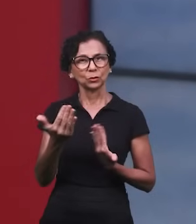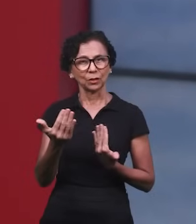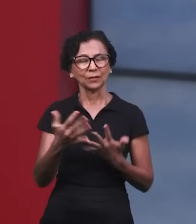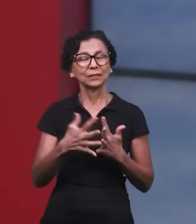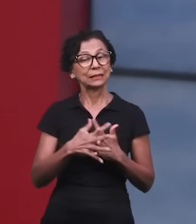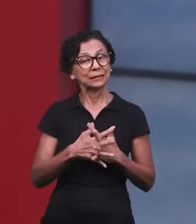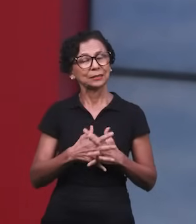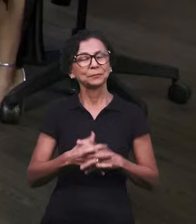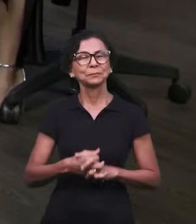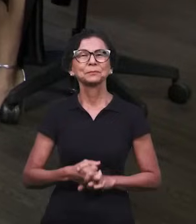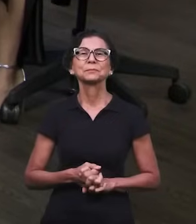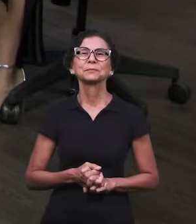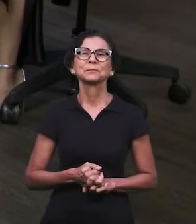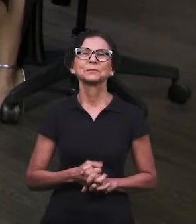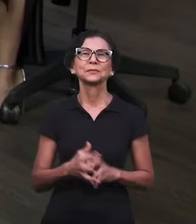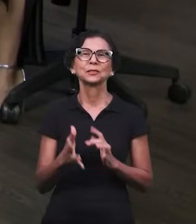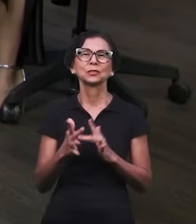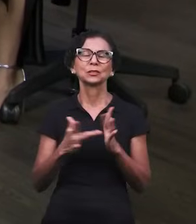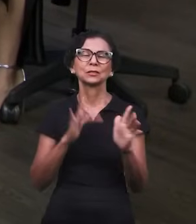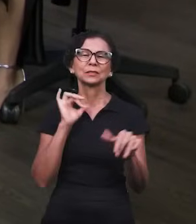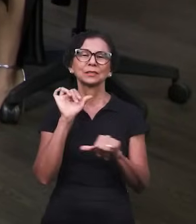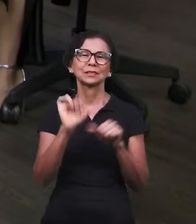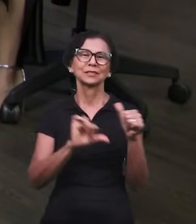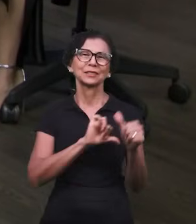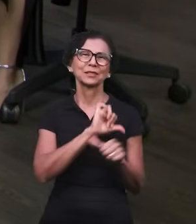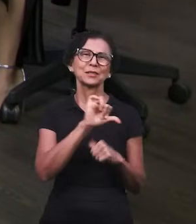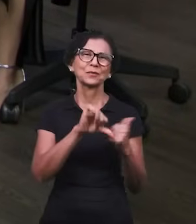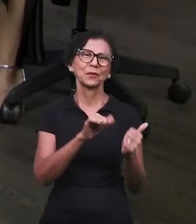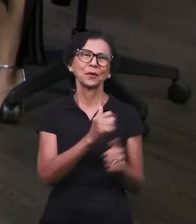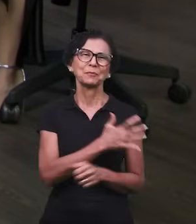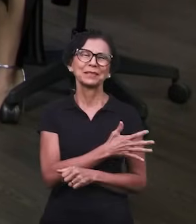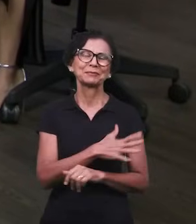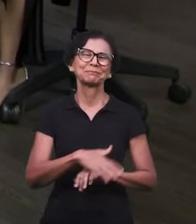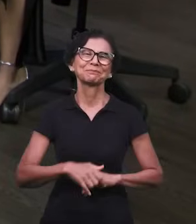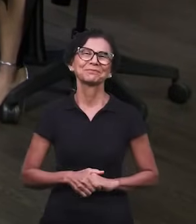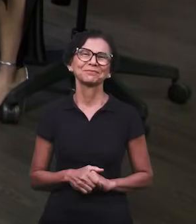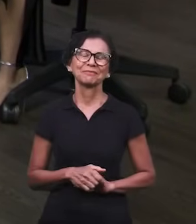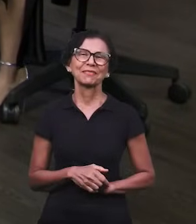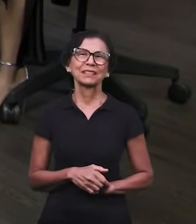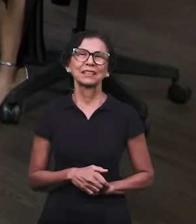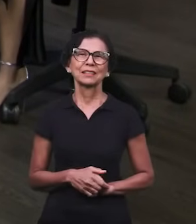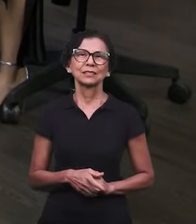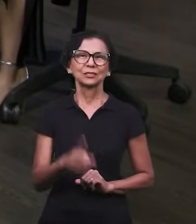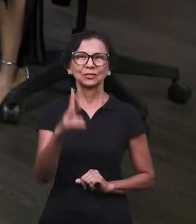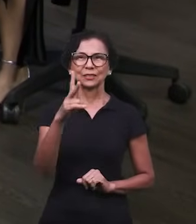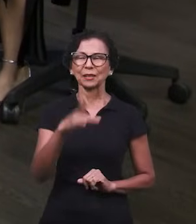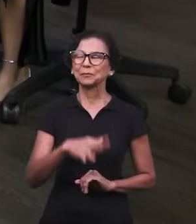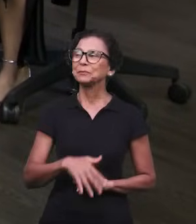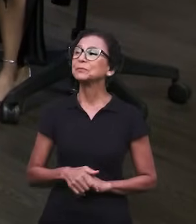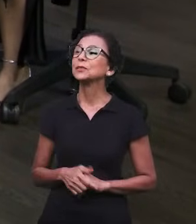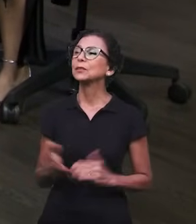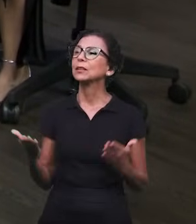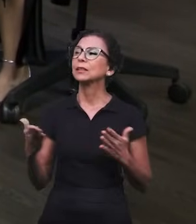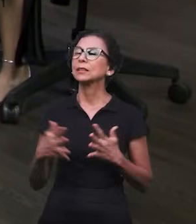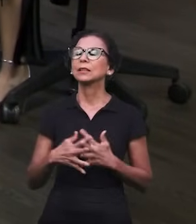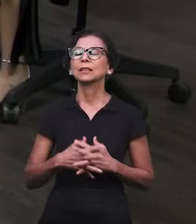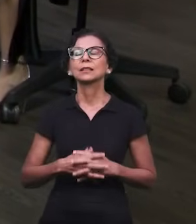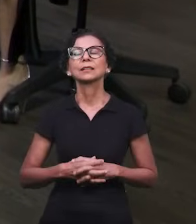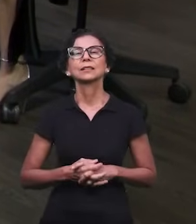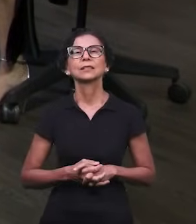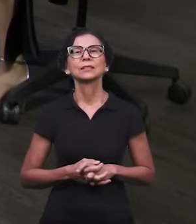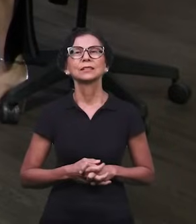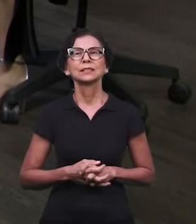bênção. Amém. Jesus nos faz melhor, né? É verdade. Sempre. Nos transforma, né? Nos transforma. Vamos lá, Raíssa. O que nós temos